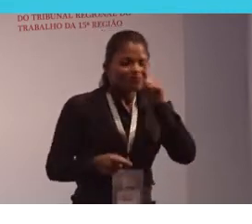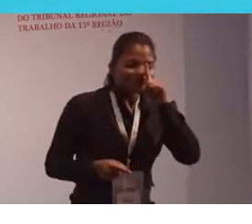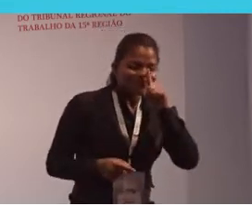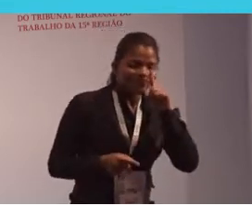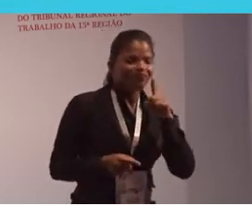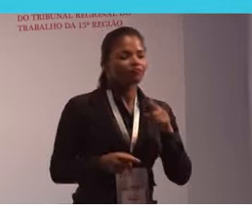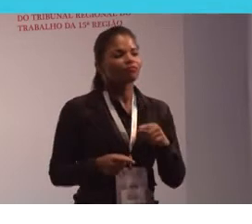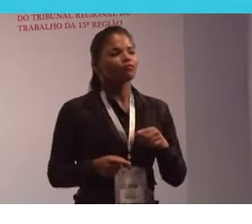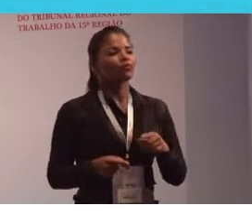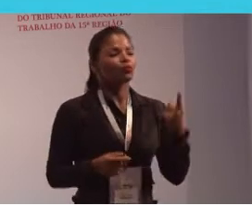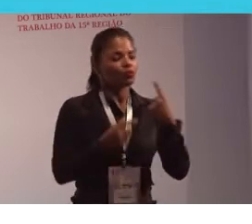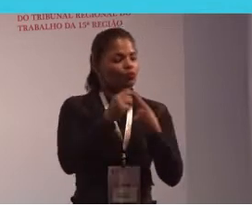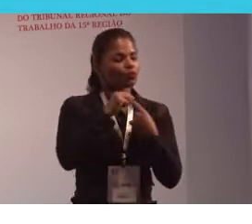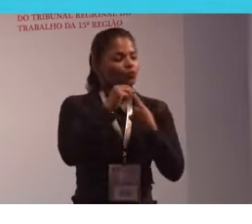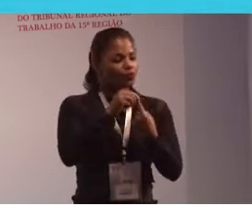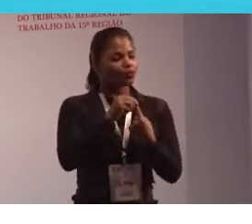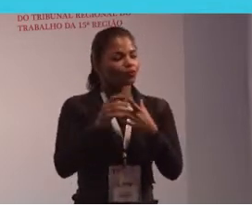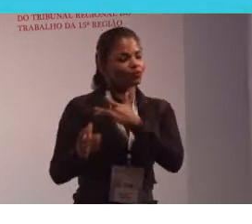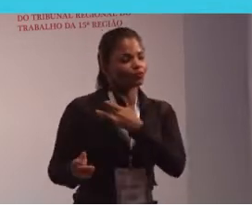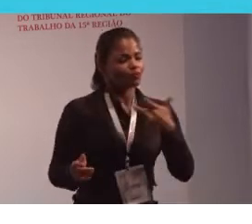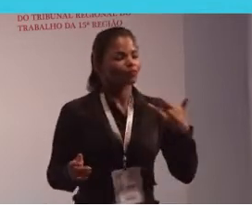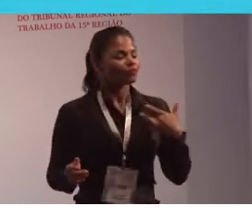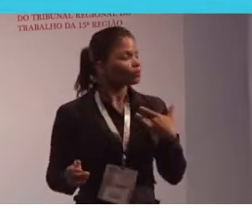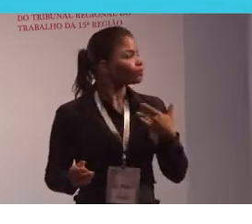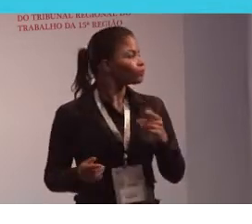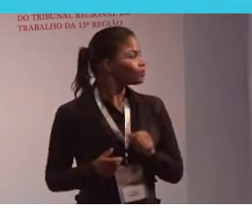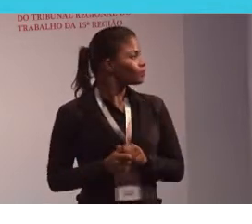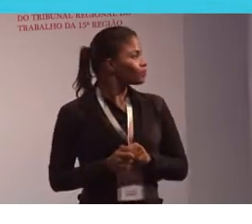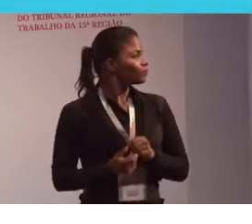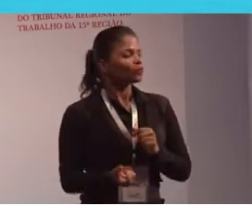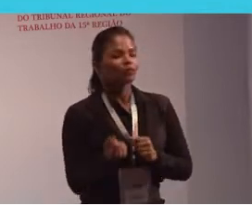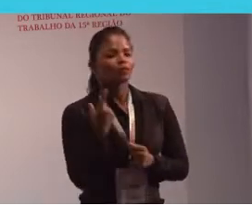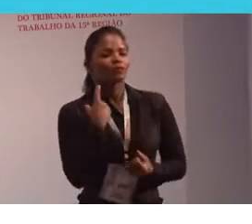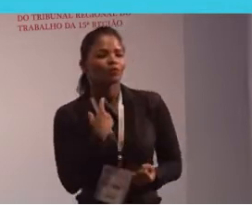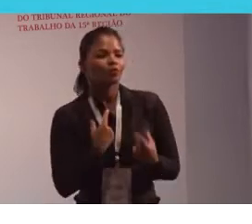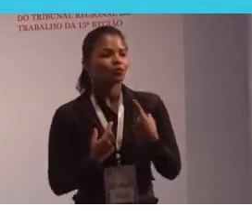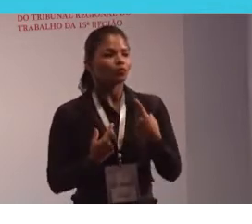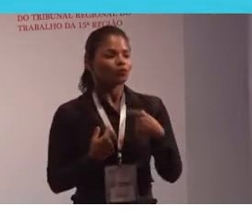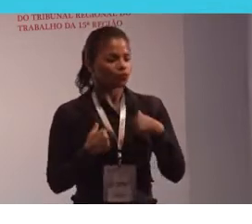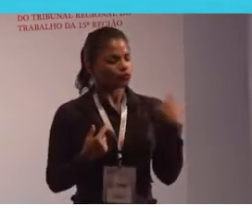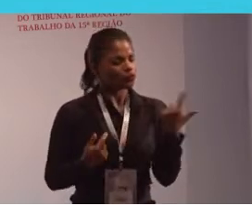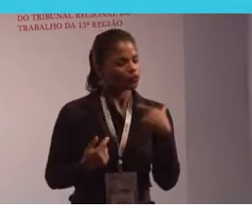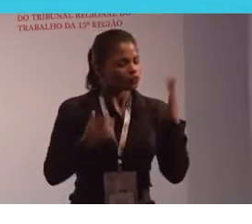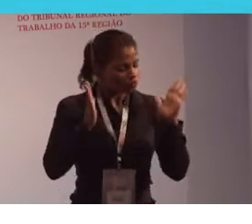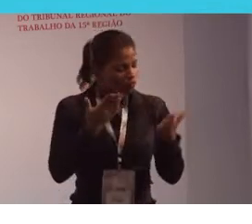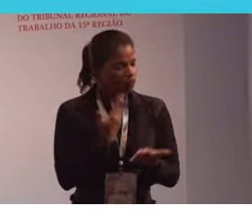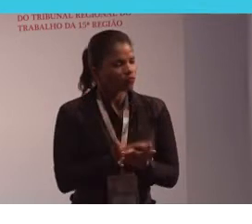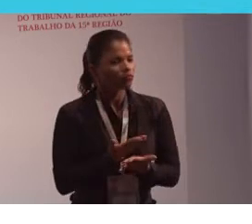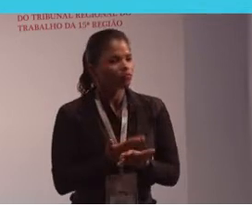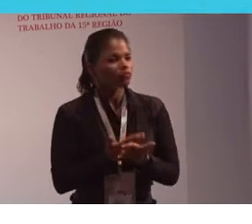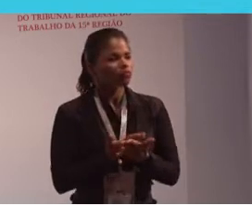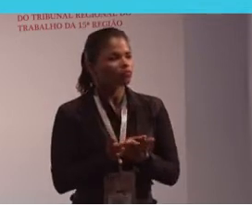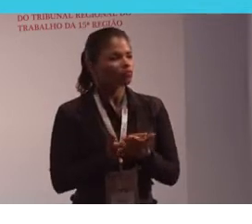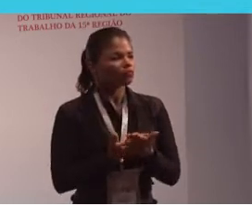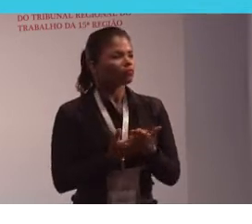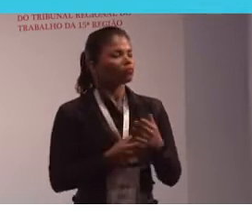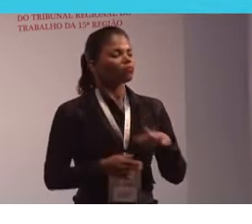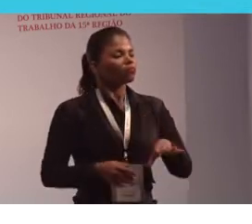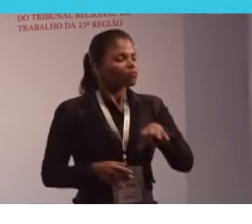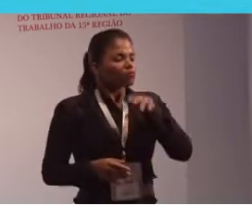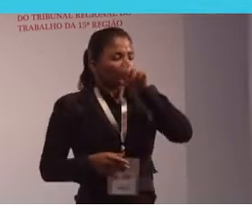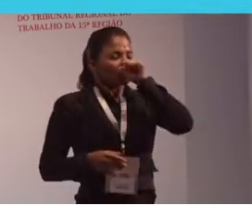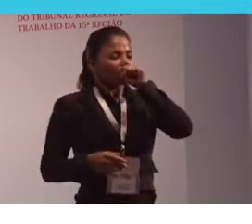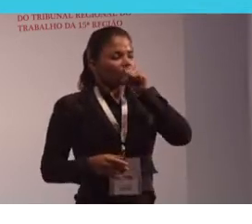apresentam como fatores únicos para a saúde. Algumas coisas a gente já está começando a estudar, principalmente para o trato